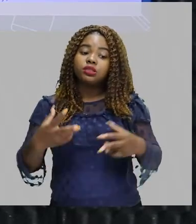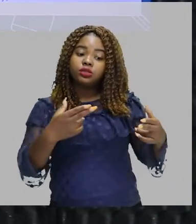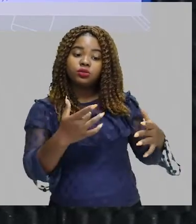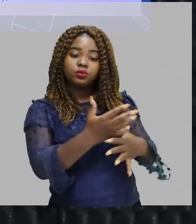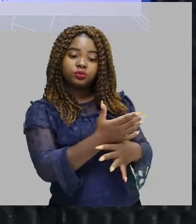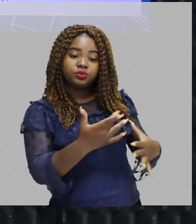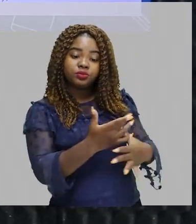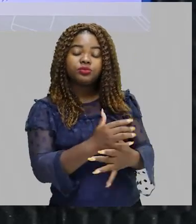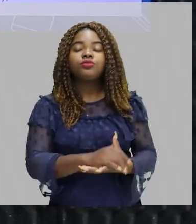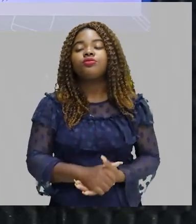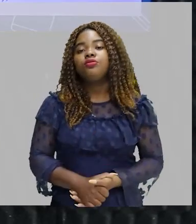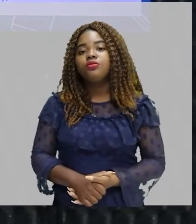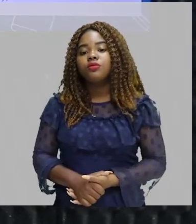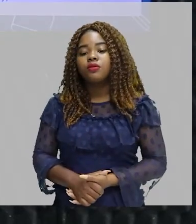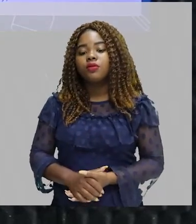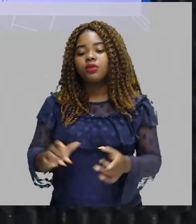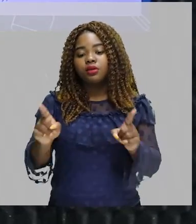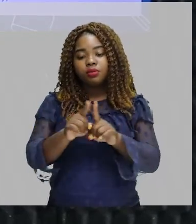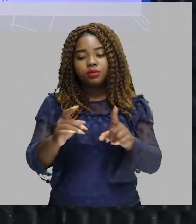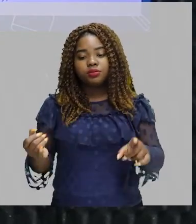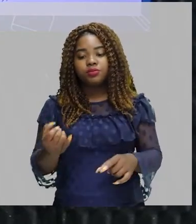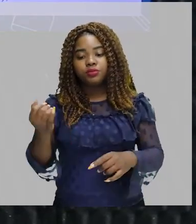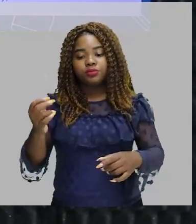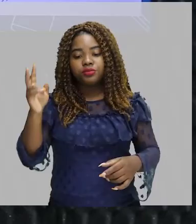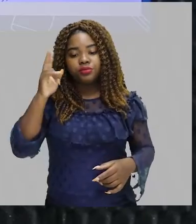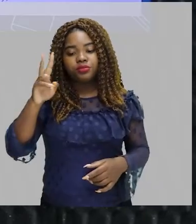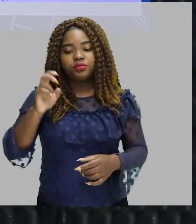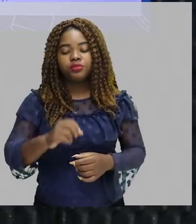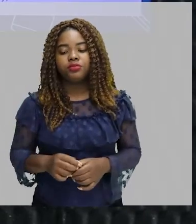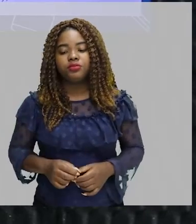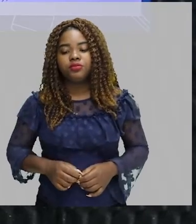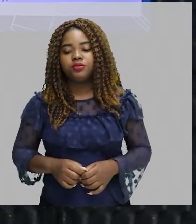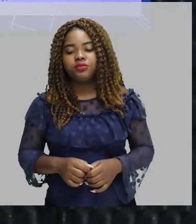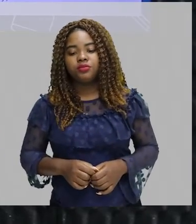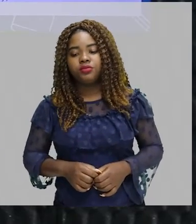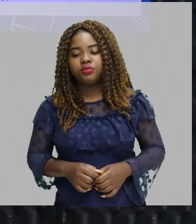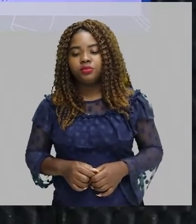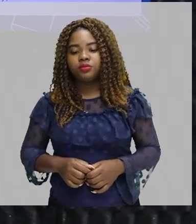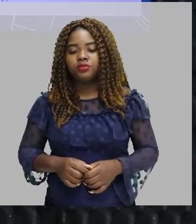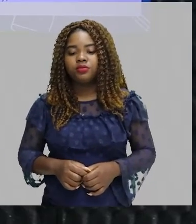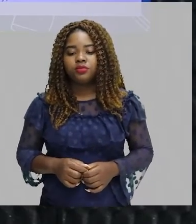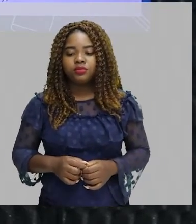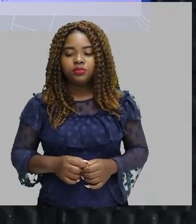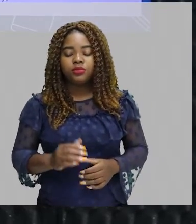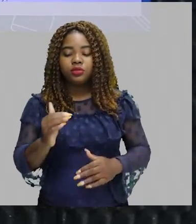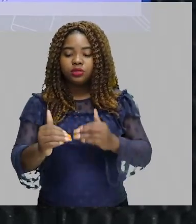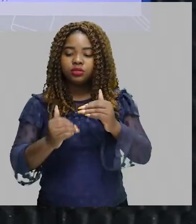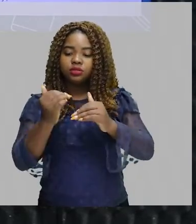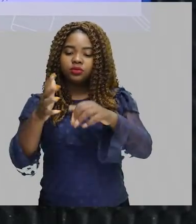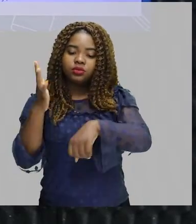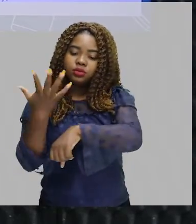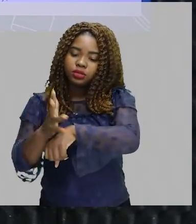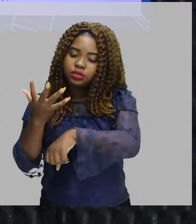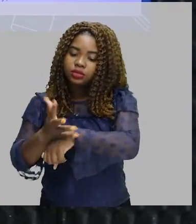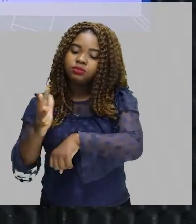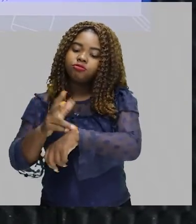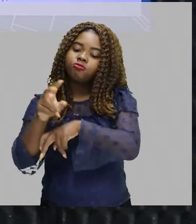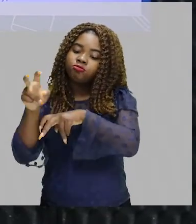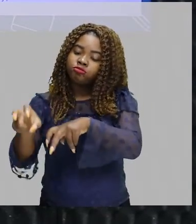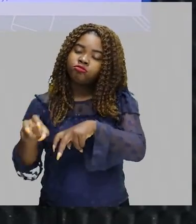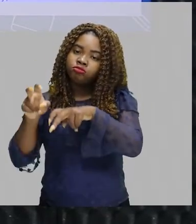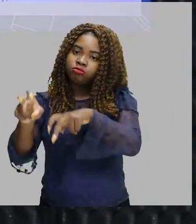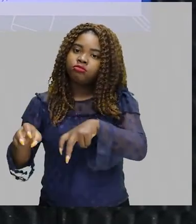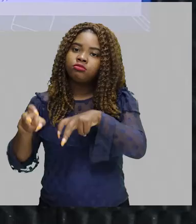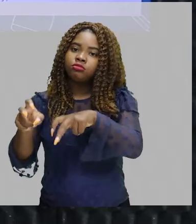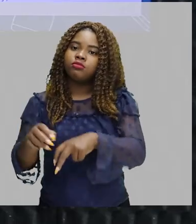no espaço rural. Uma outra questão importante, galera, também é a modernização das atividades agrícolas, né?